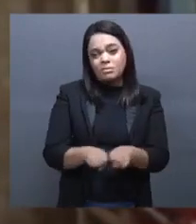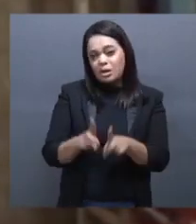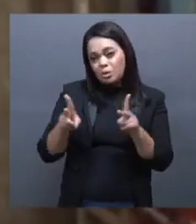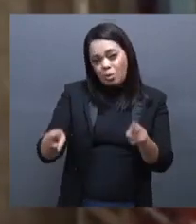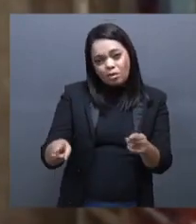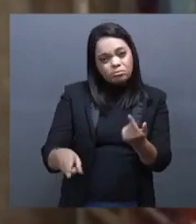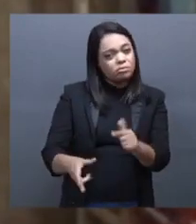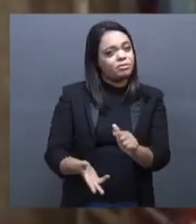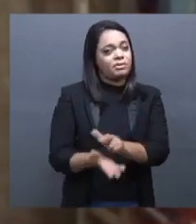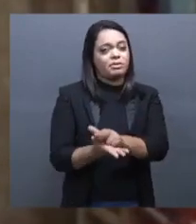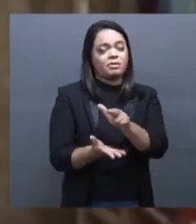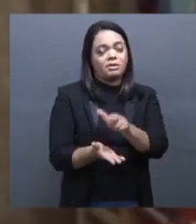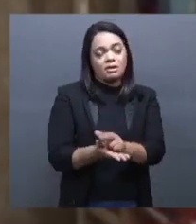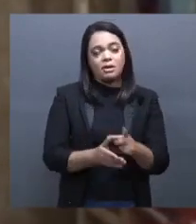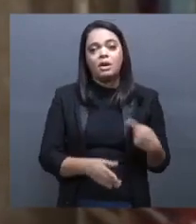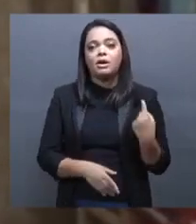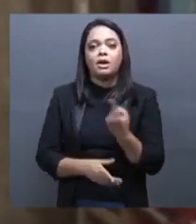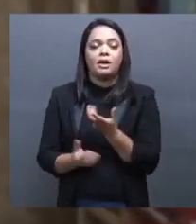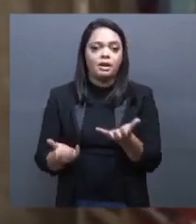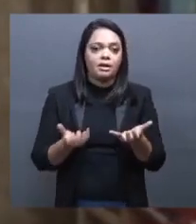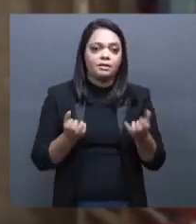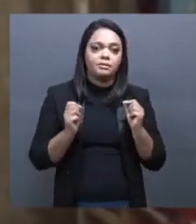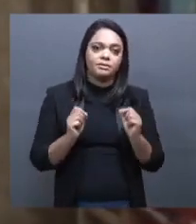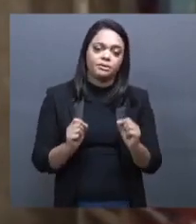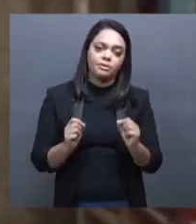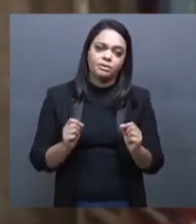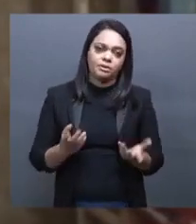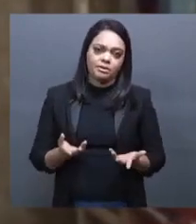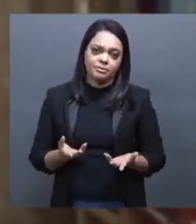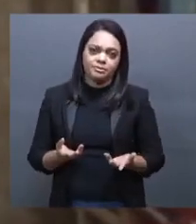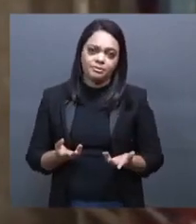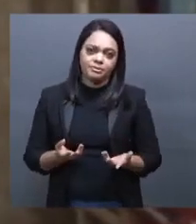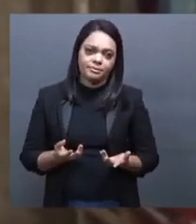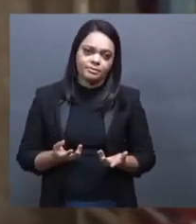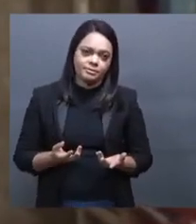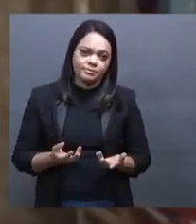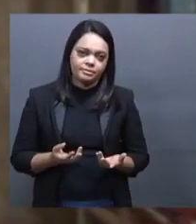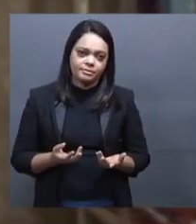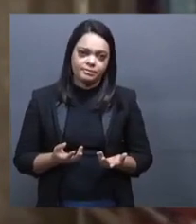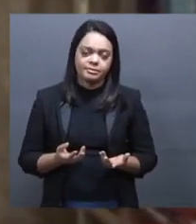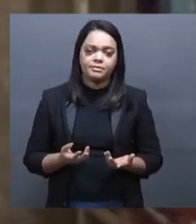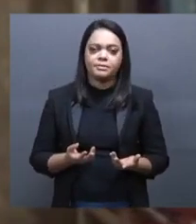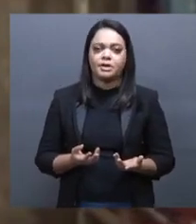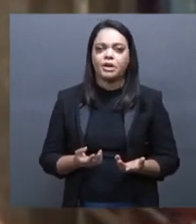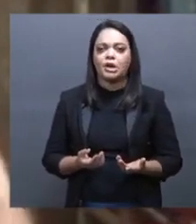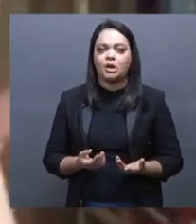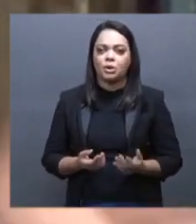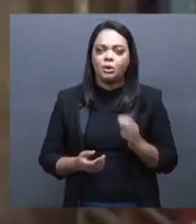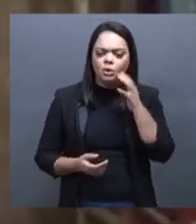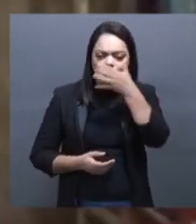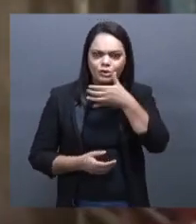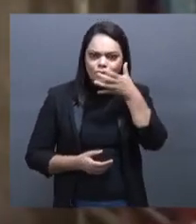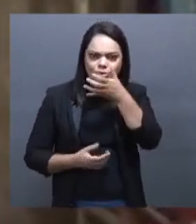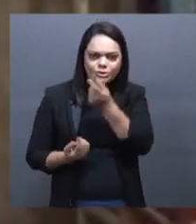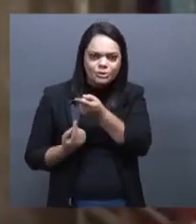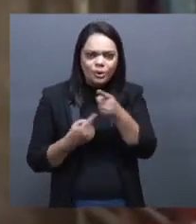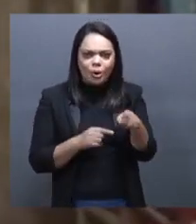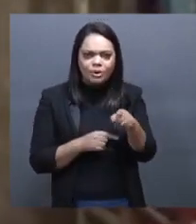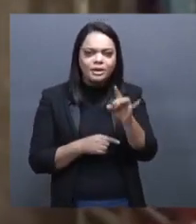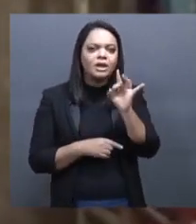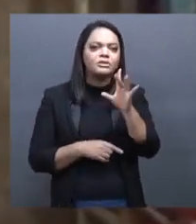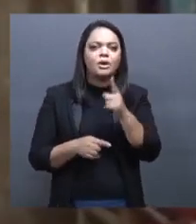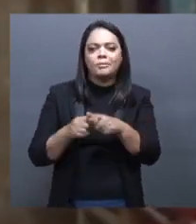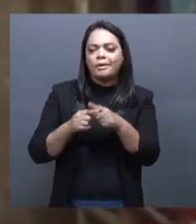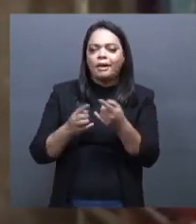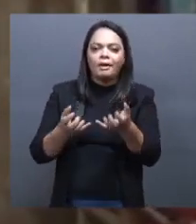tá? O que se quer preservar aqui com o discurso contrário a essa orientação são os lucros